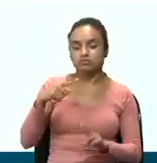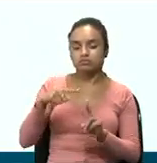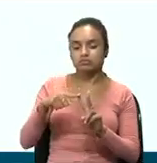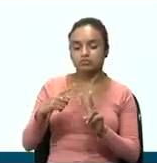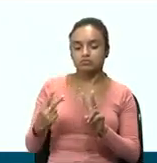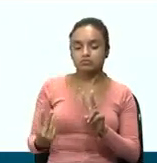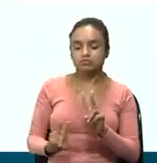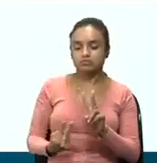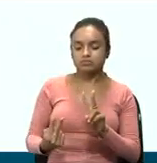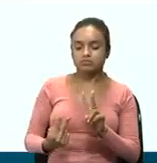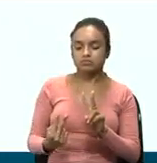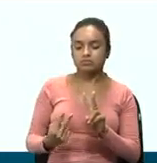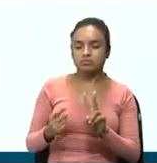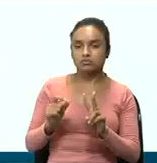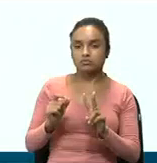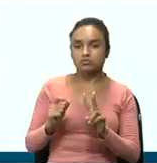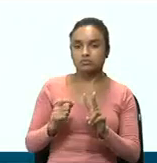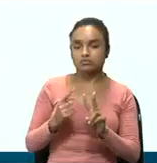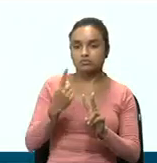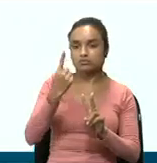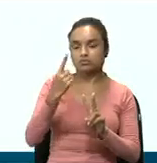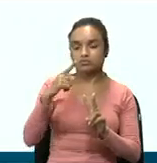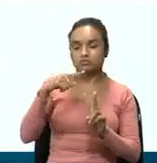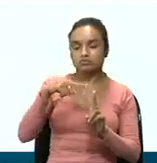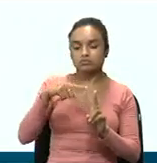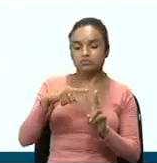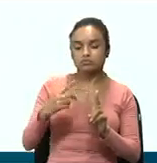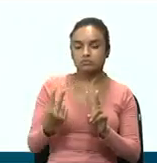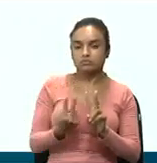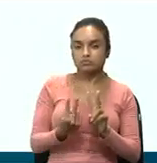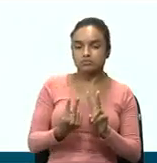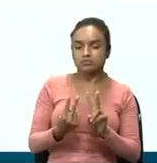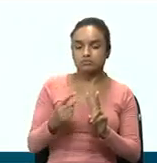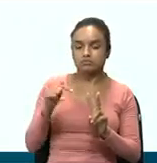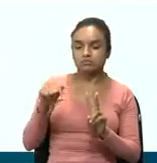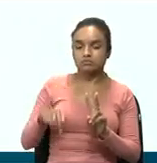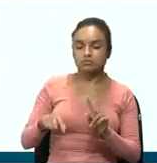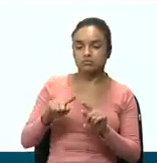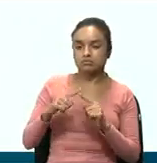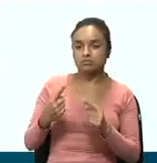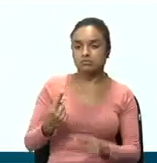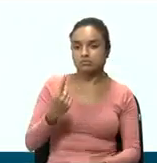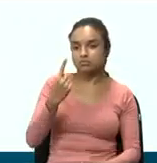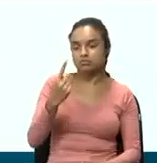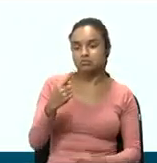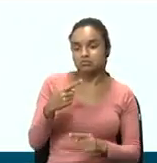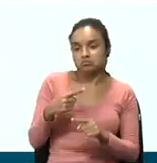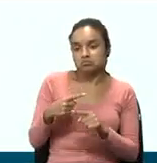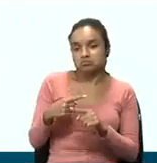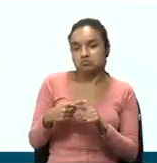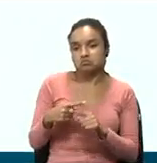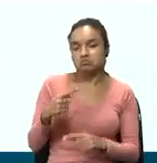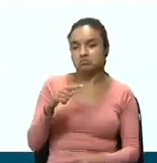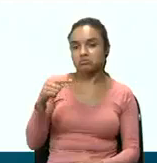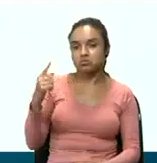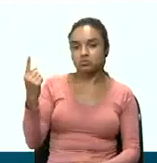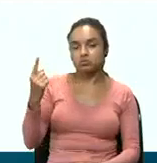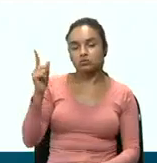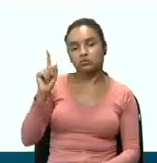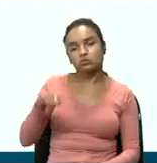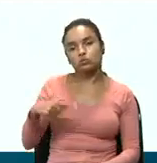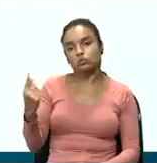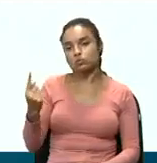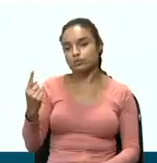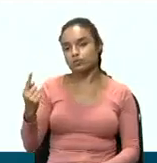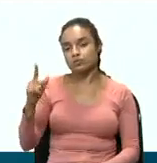Implicitamente, eu tenho 1 aqui. Então, menos 1 vezes 1, menos 1 sobre 1 raiz